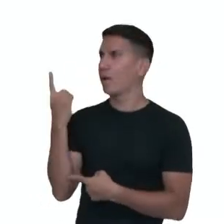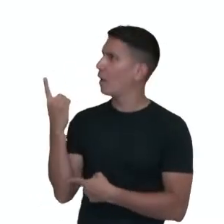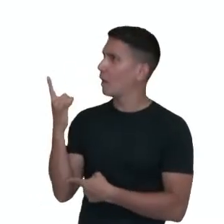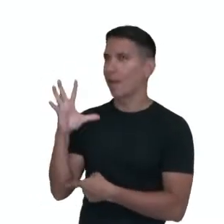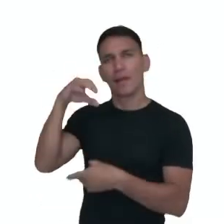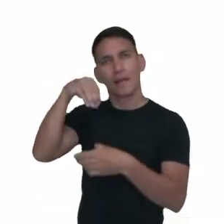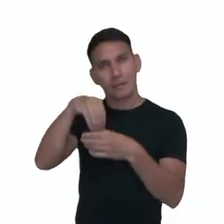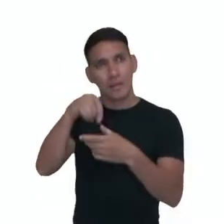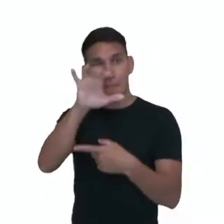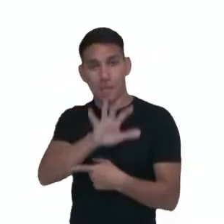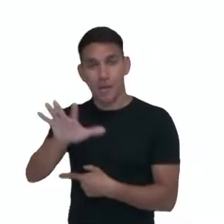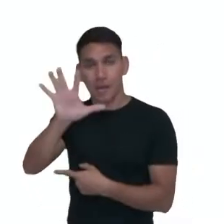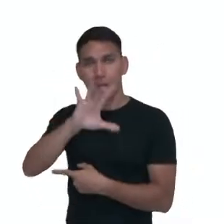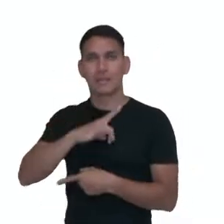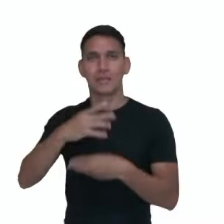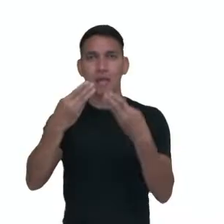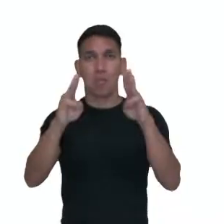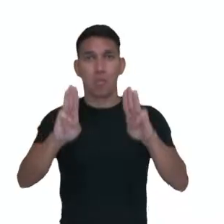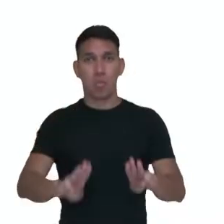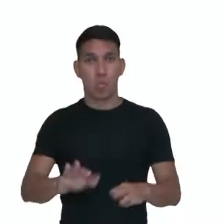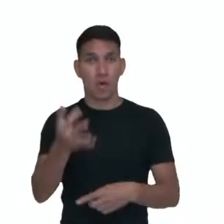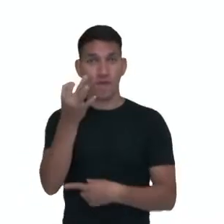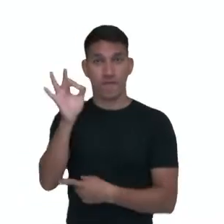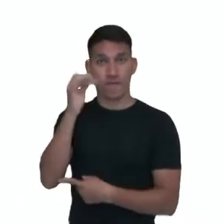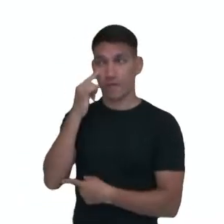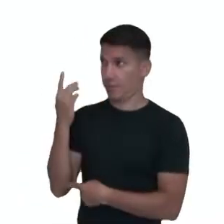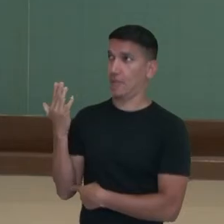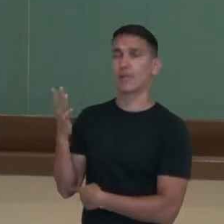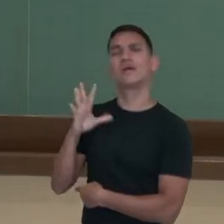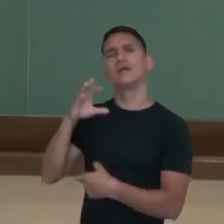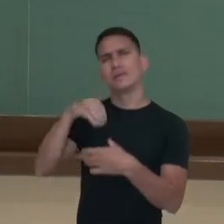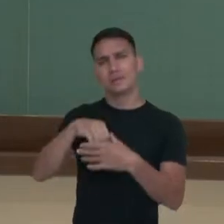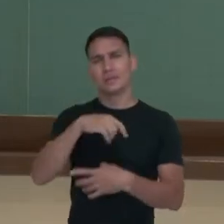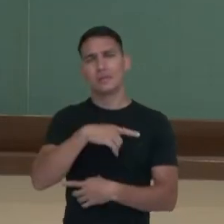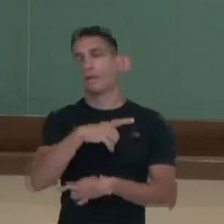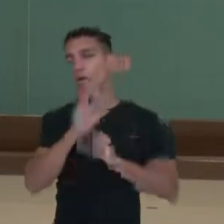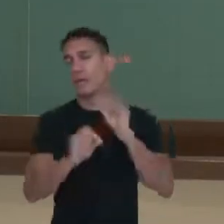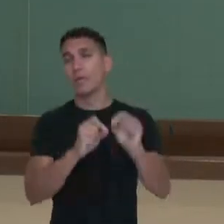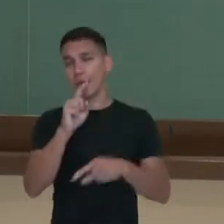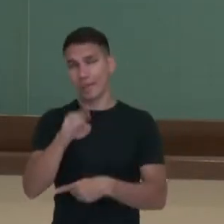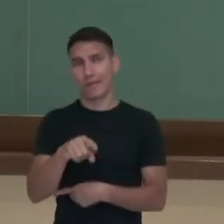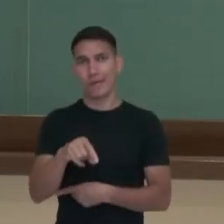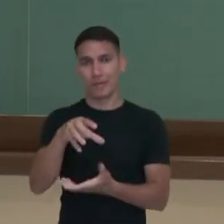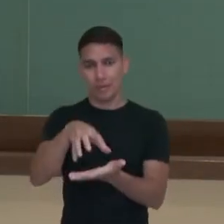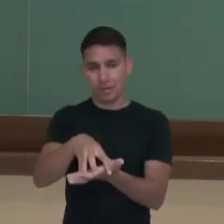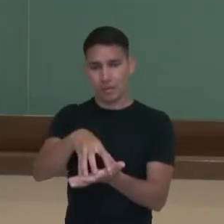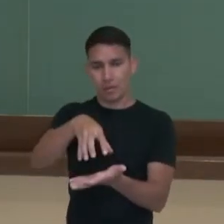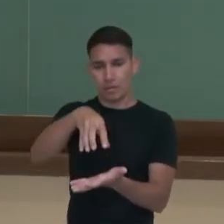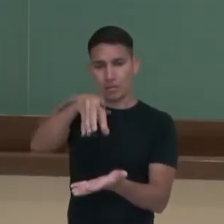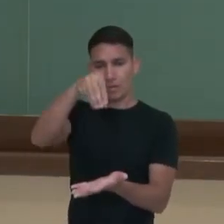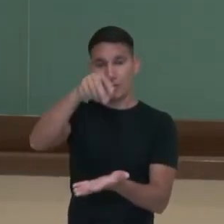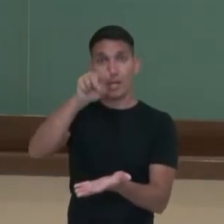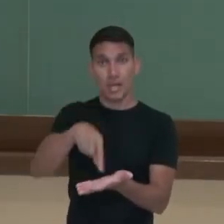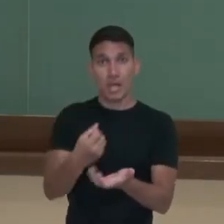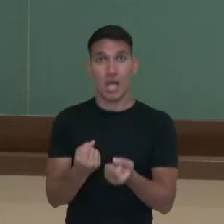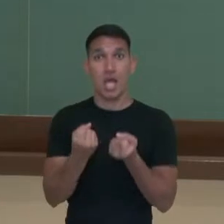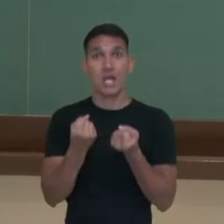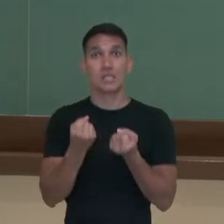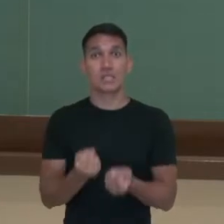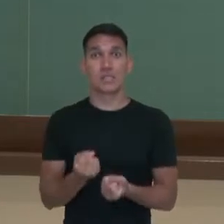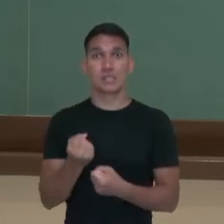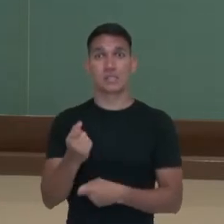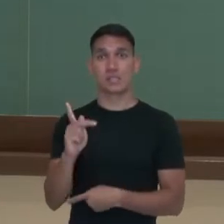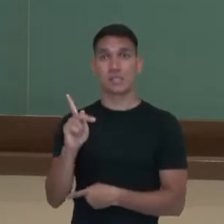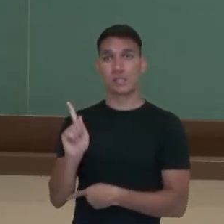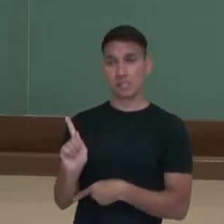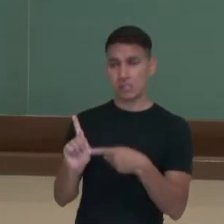imagem, está guardado num museu lá na França, num local na França, e ele é o nosso quilograma padrão. Então, as balanças